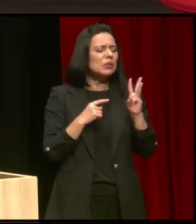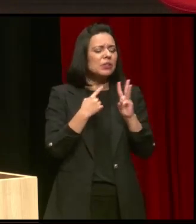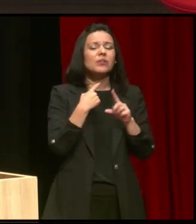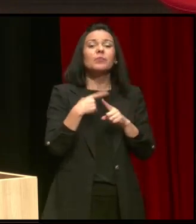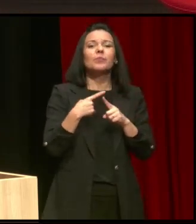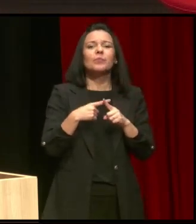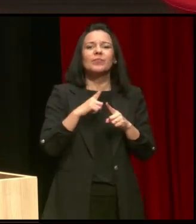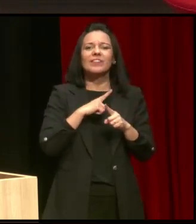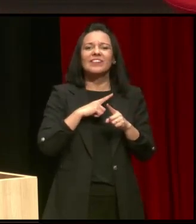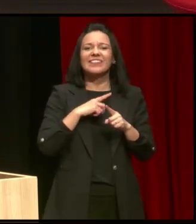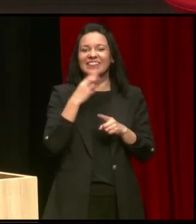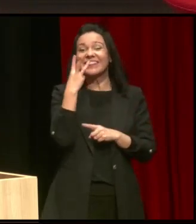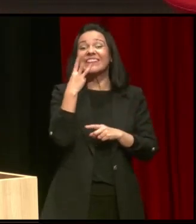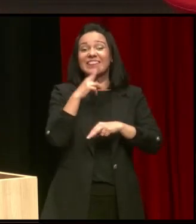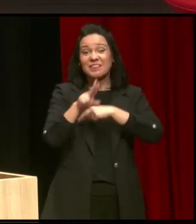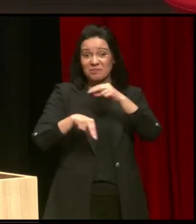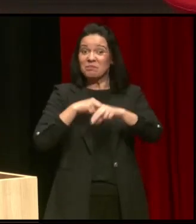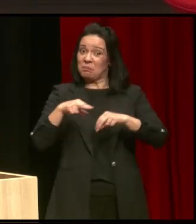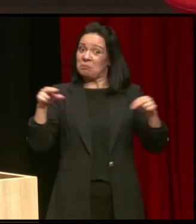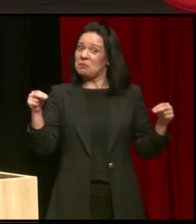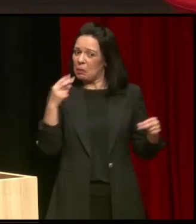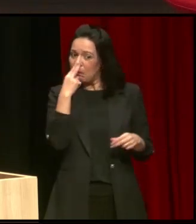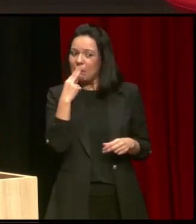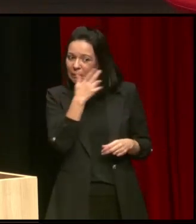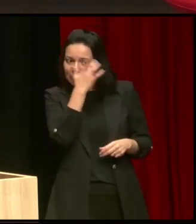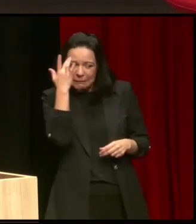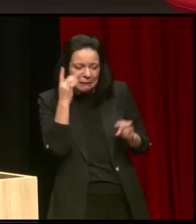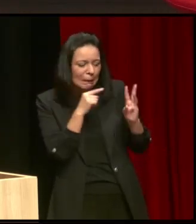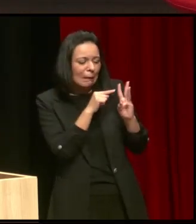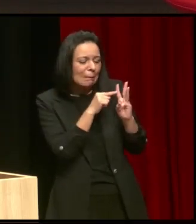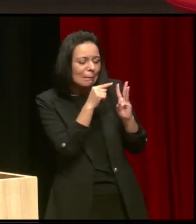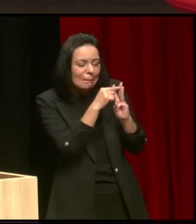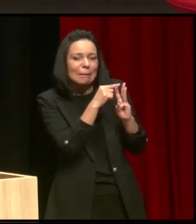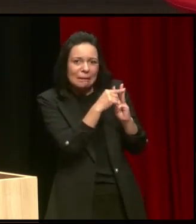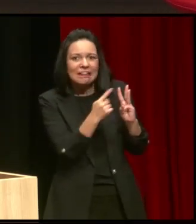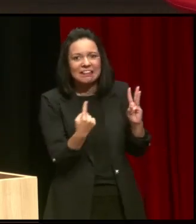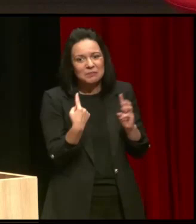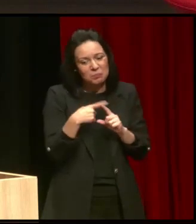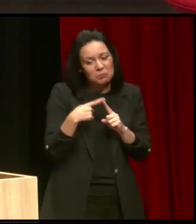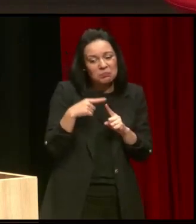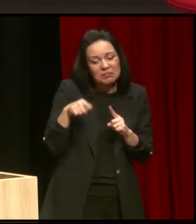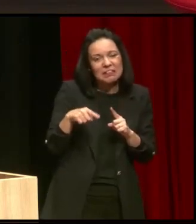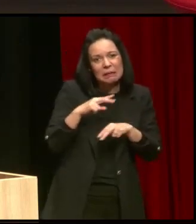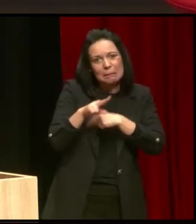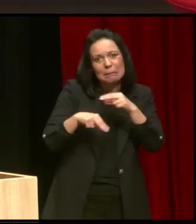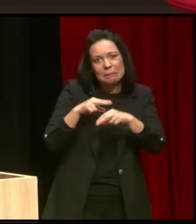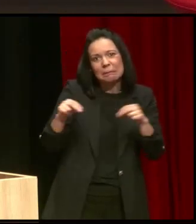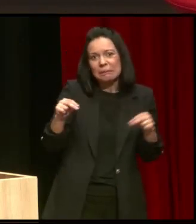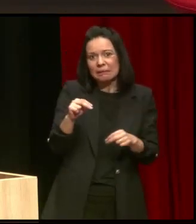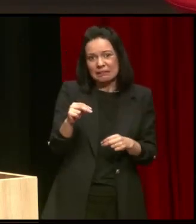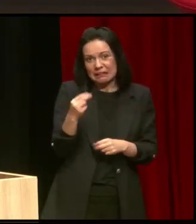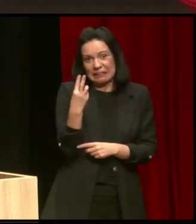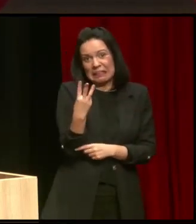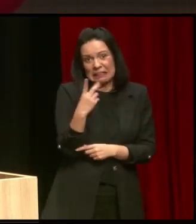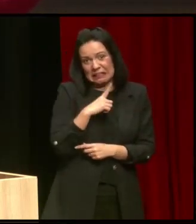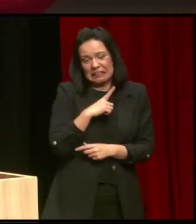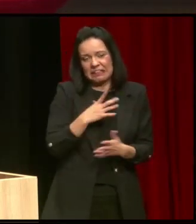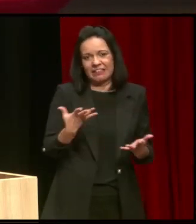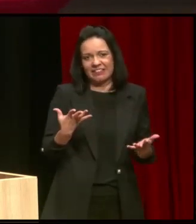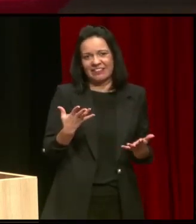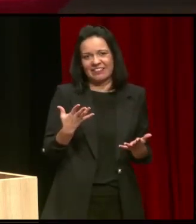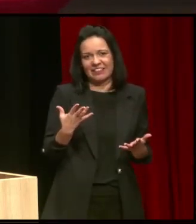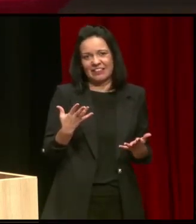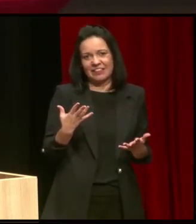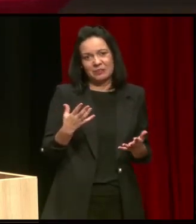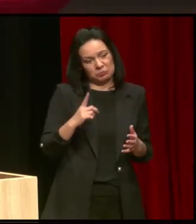Ouro, incenso e mirra. Então fala, ah, tinha três. Um cara podia ter trazido tudo, os outros foram junto com ele, né? A